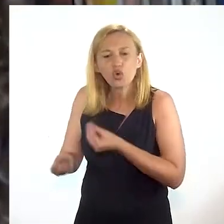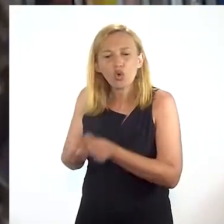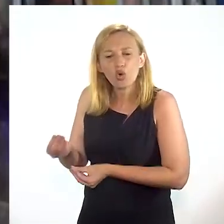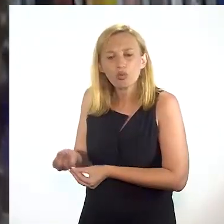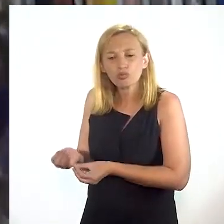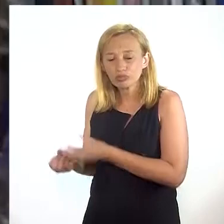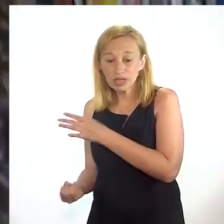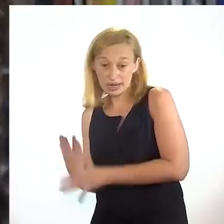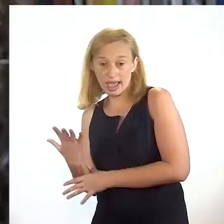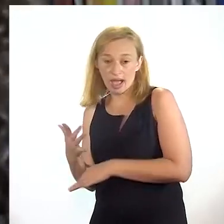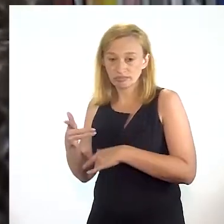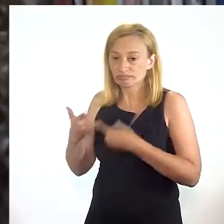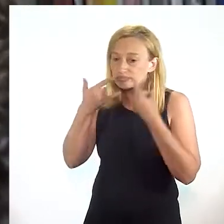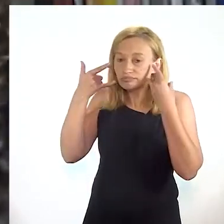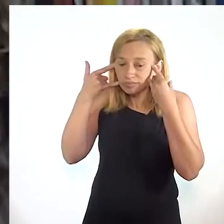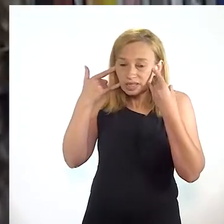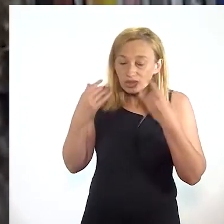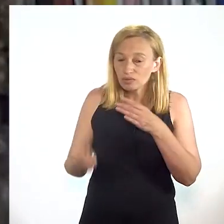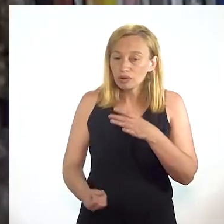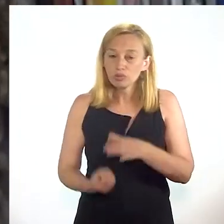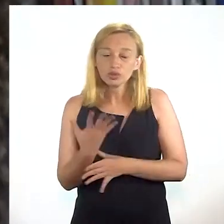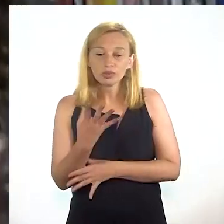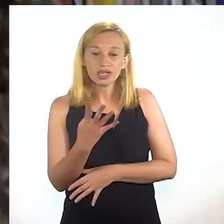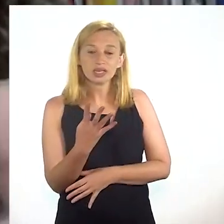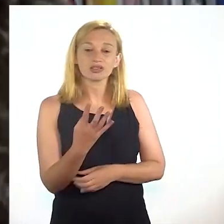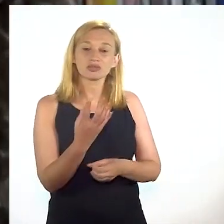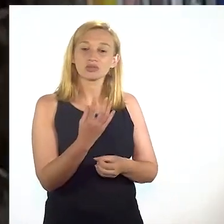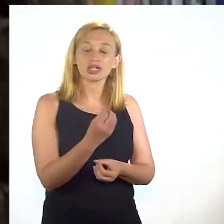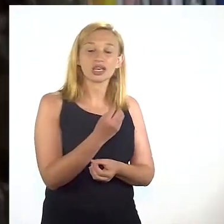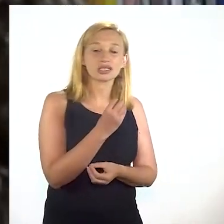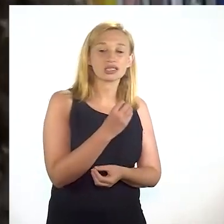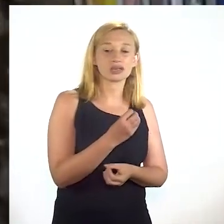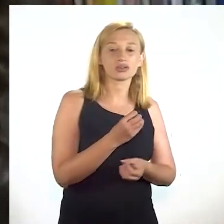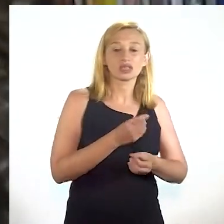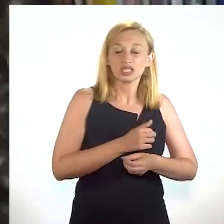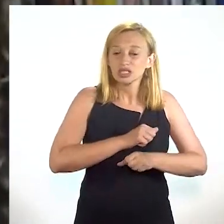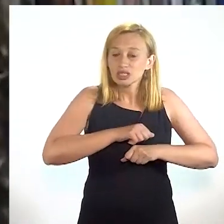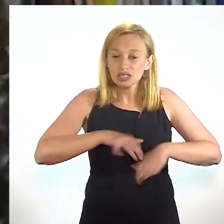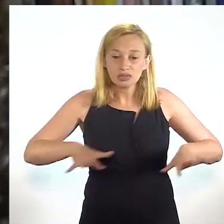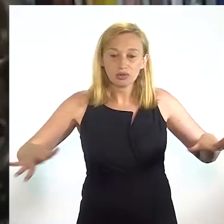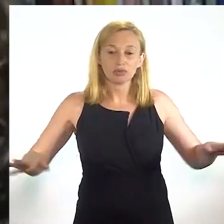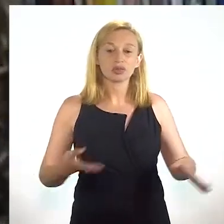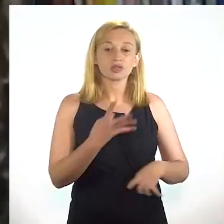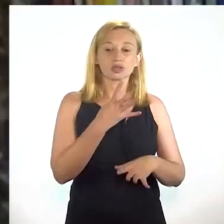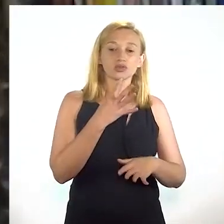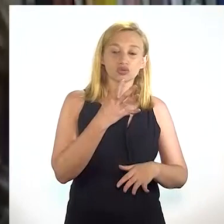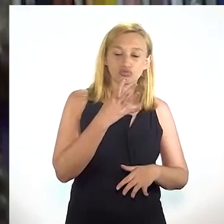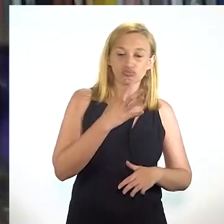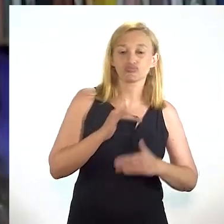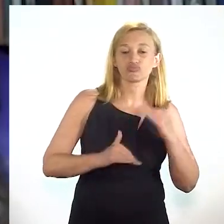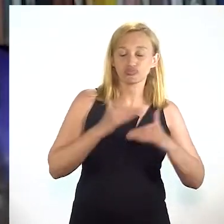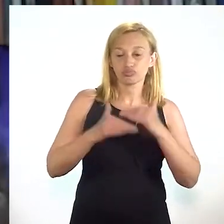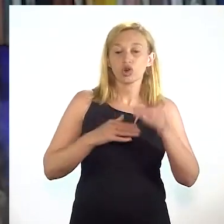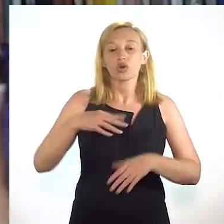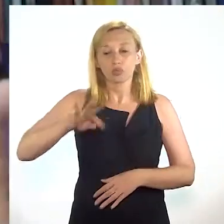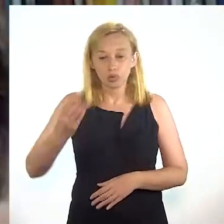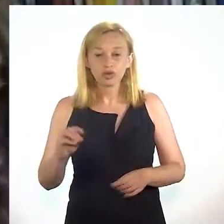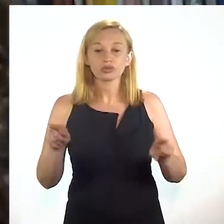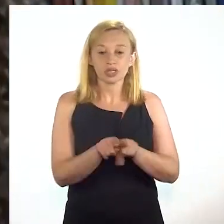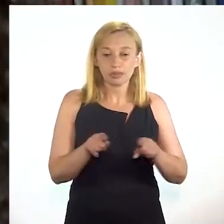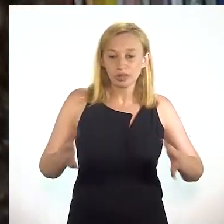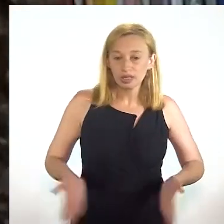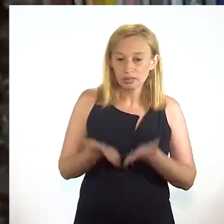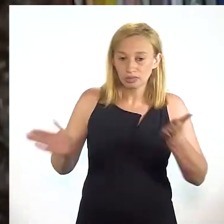colocou costureiras mostrando como fazia a máscara, então... foi uma multiplicação de conhecimento mesmo nesse primeiro